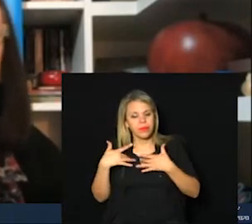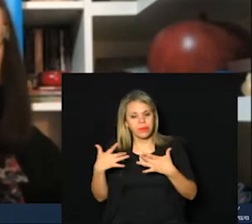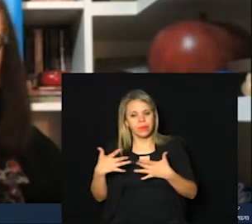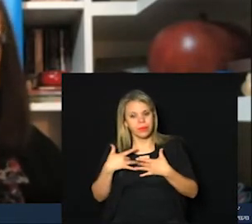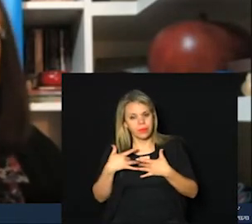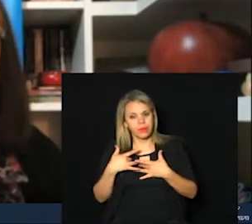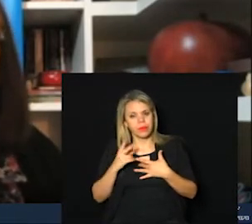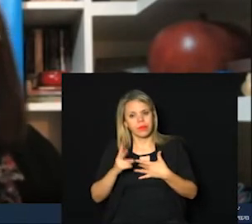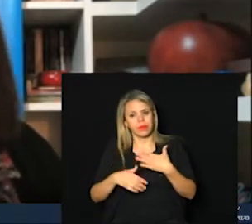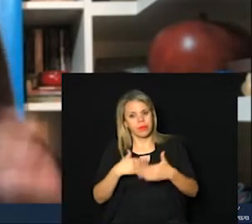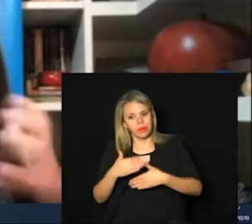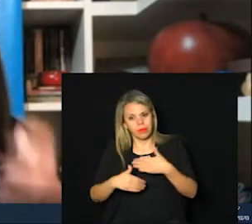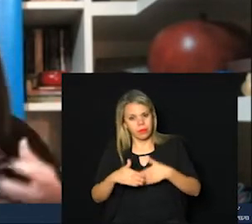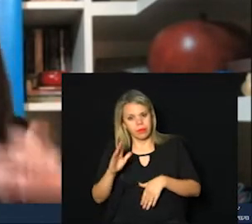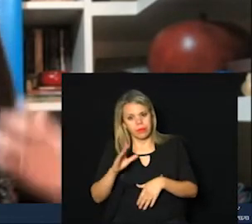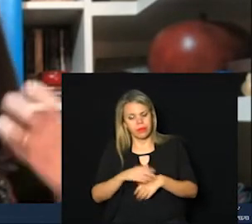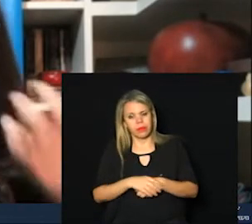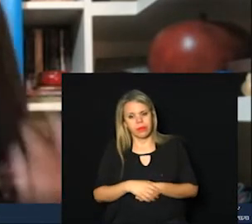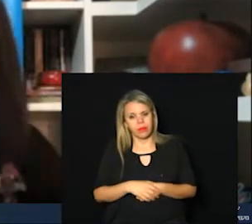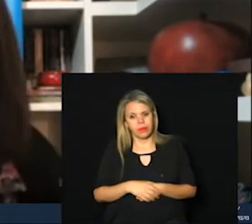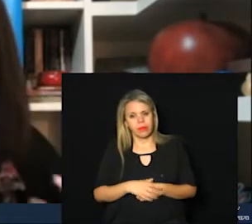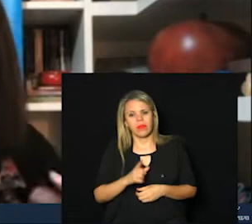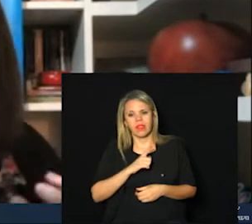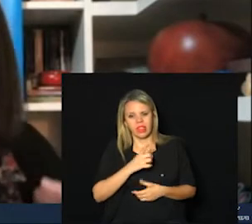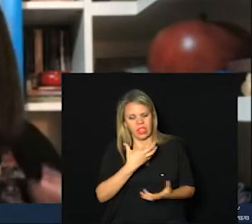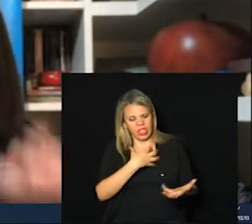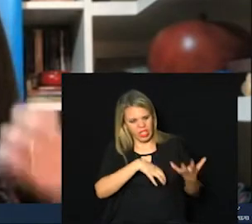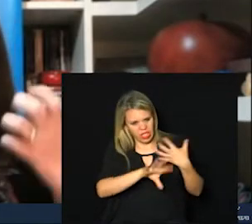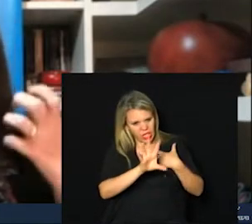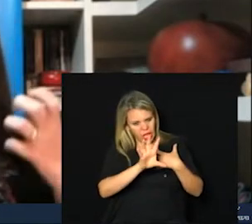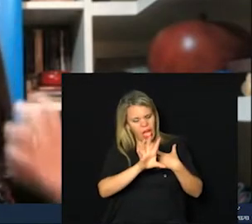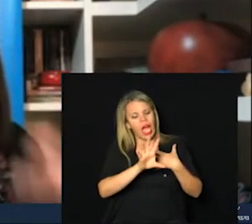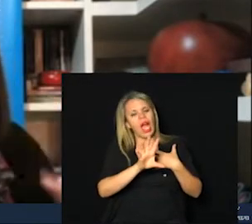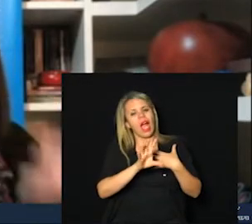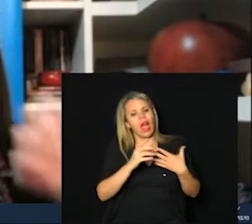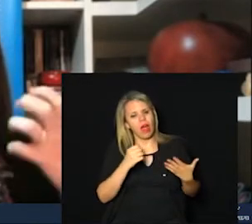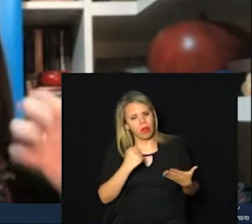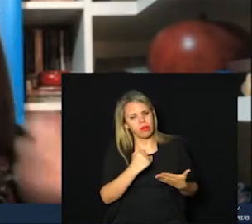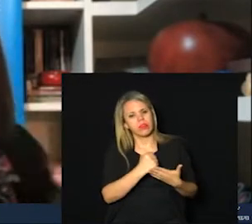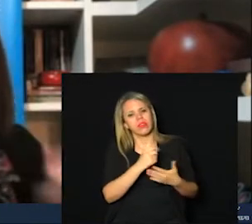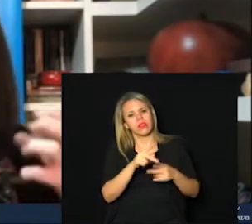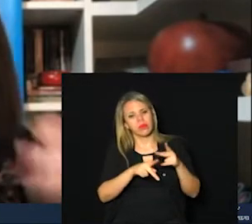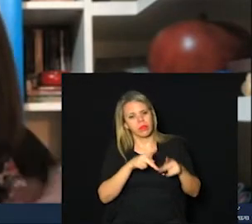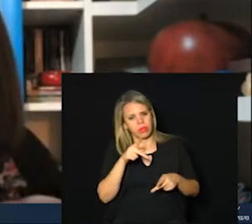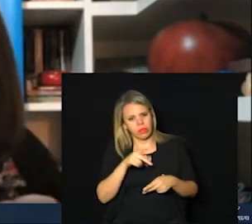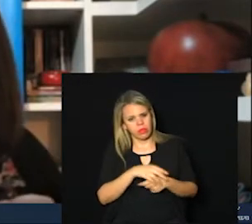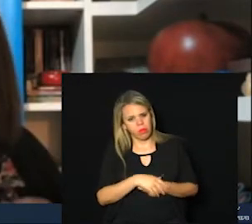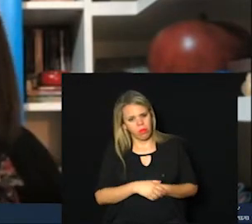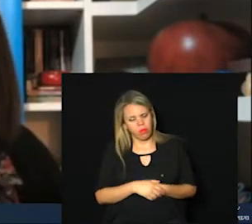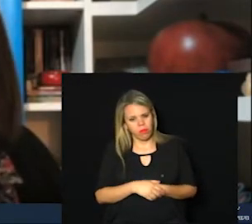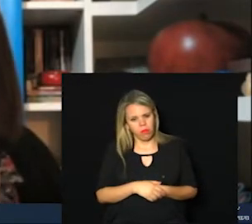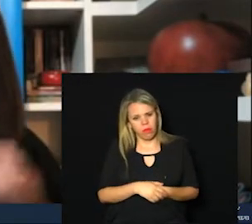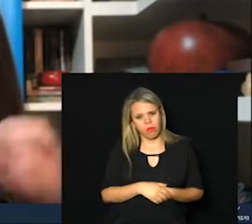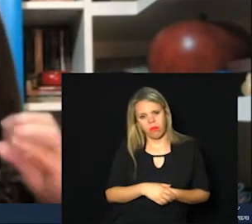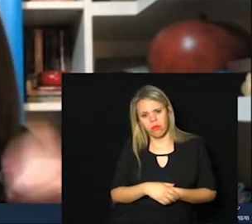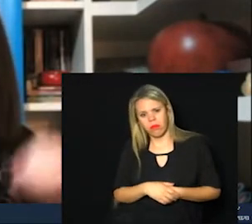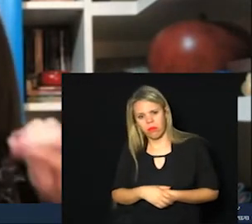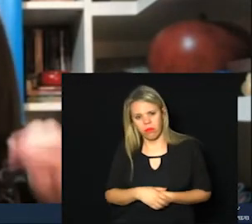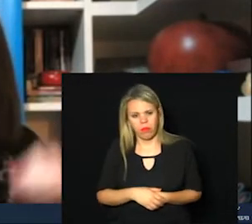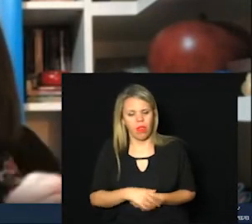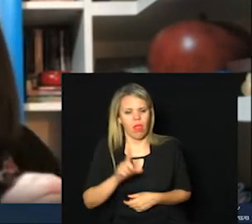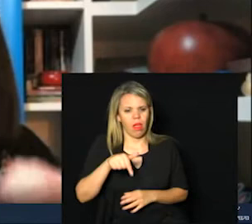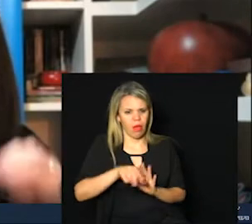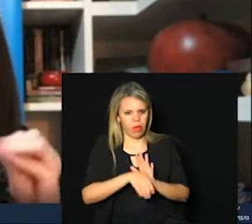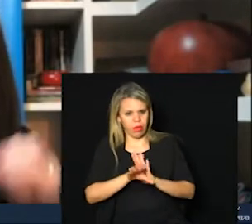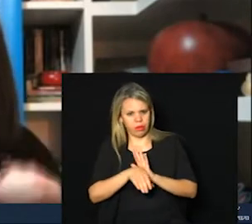cada vez mais ser empáticos, nos colocarmos no lugar do outro, são